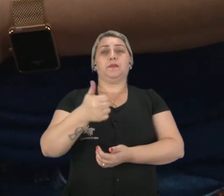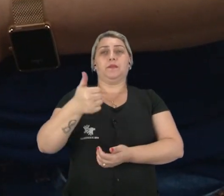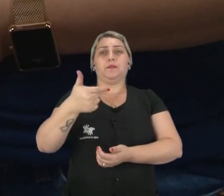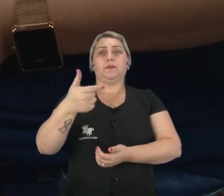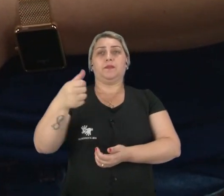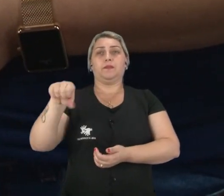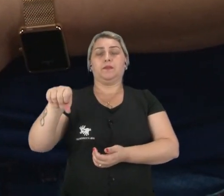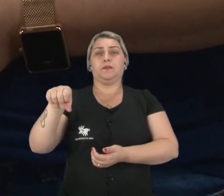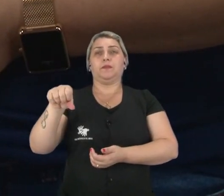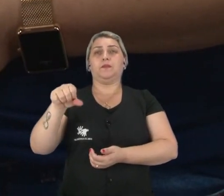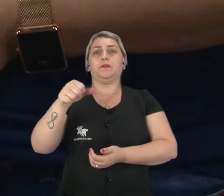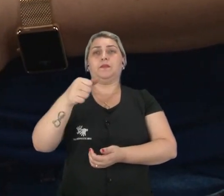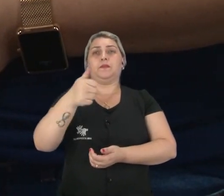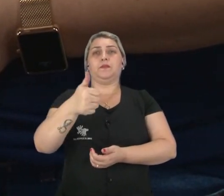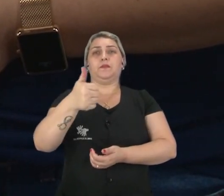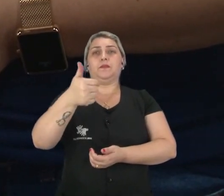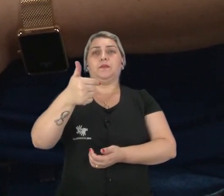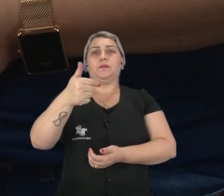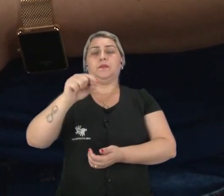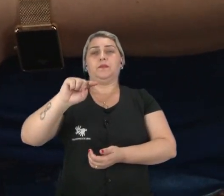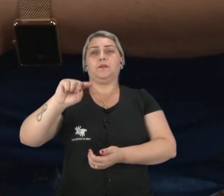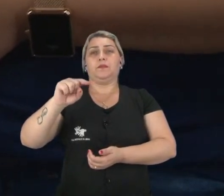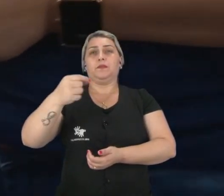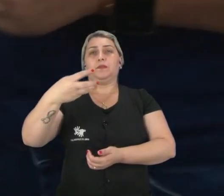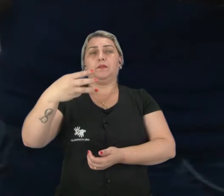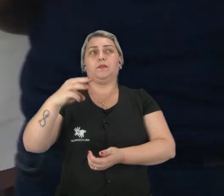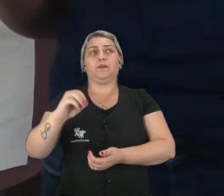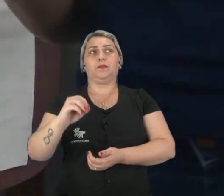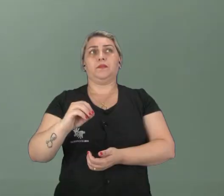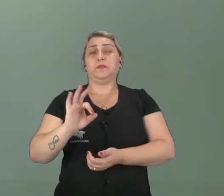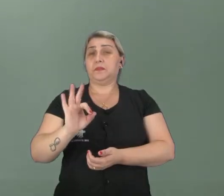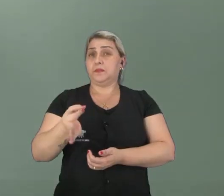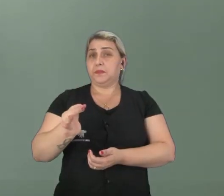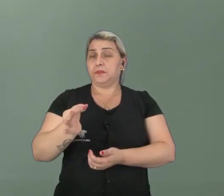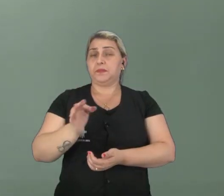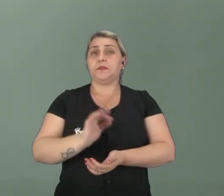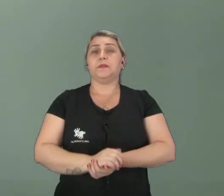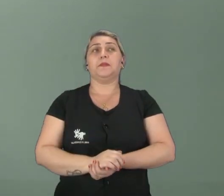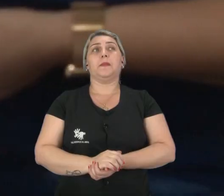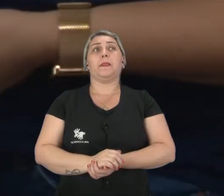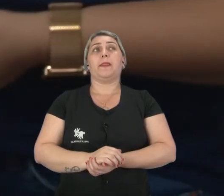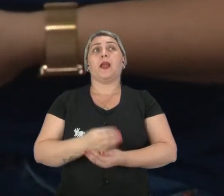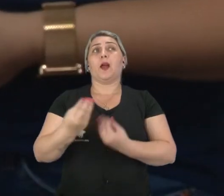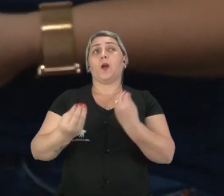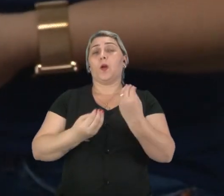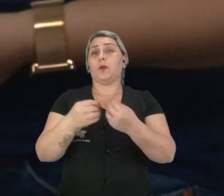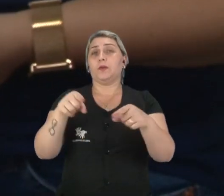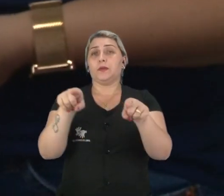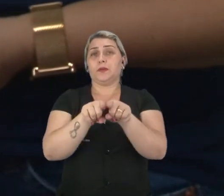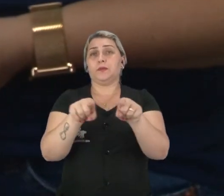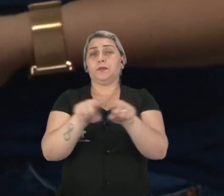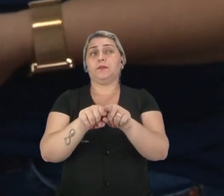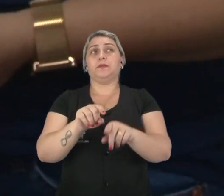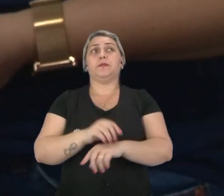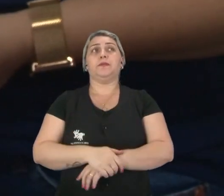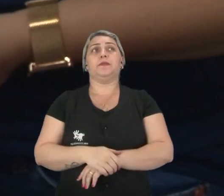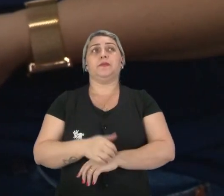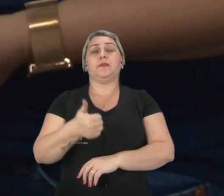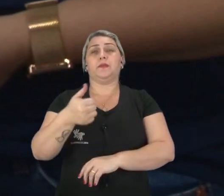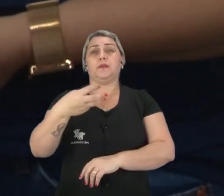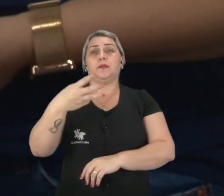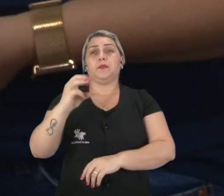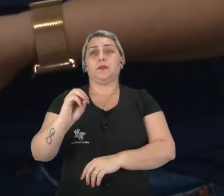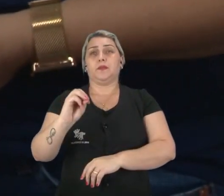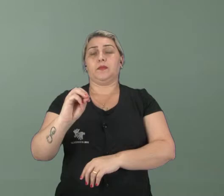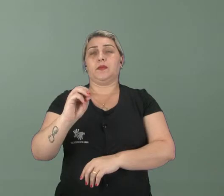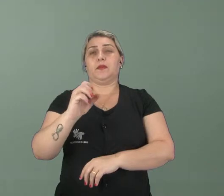1,29, 1,30. Poderia ser aqui, certinho? Como também eu vou ter